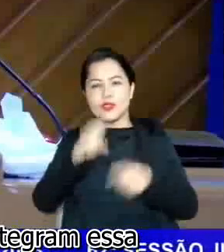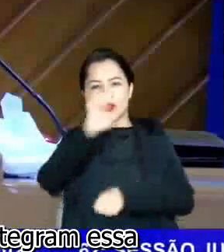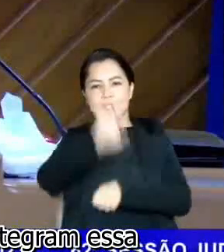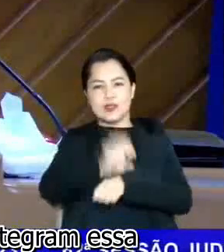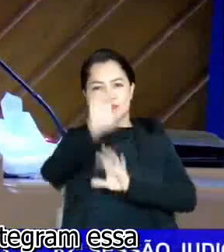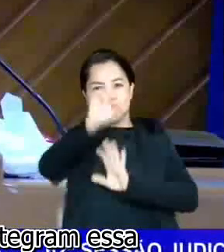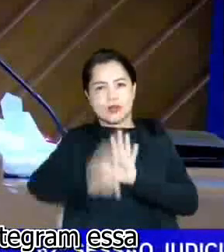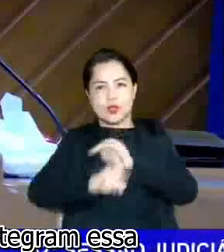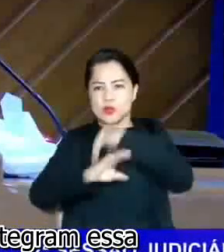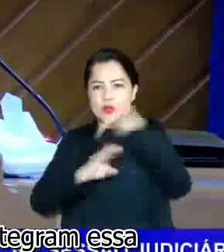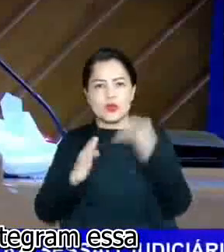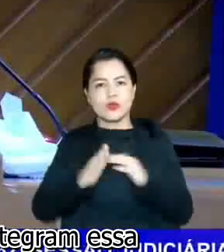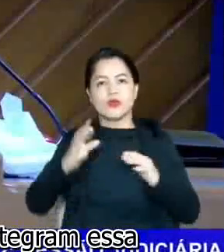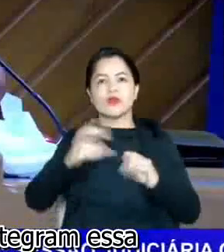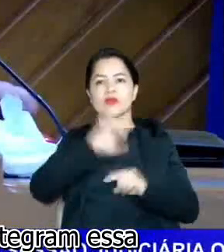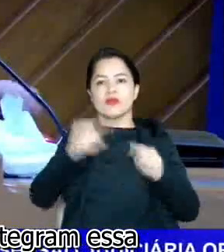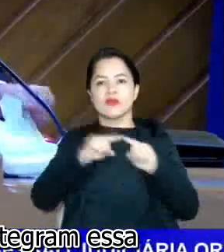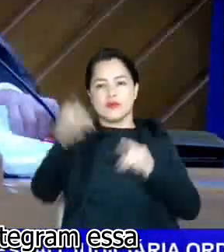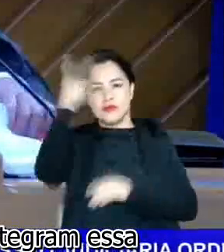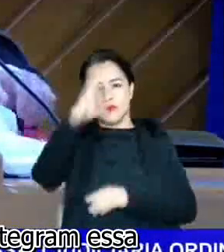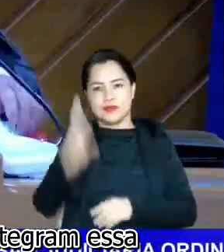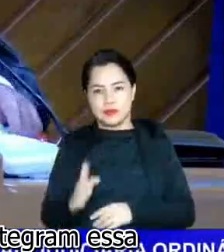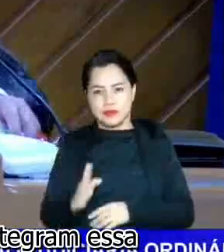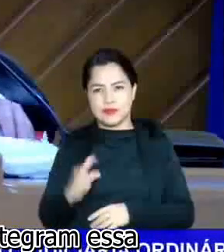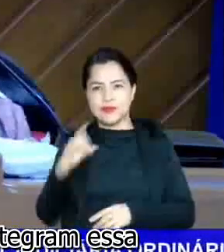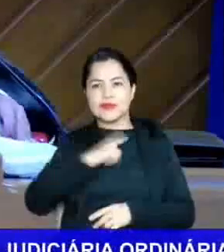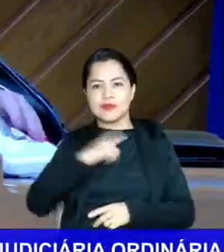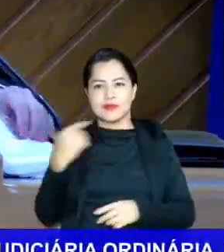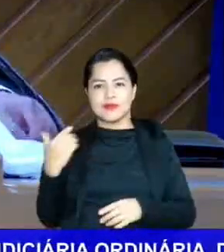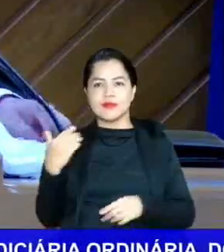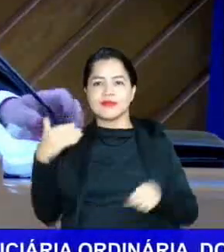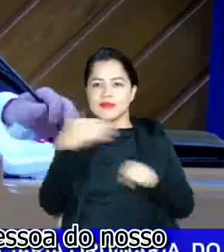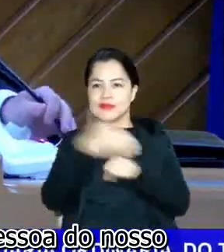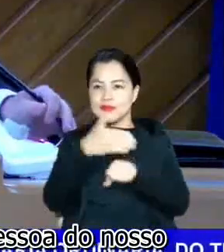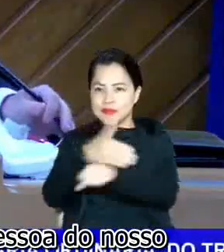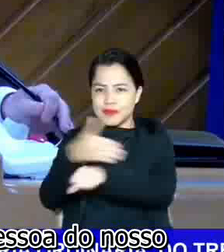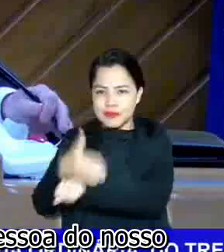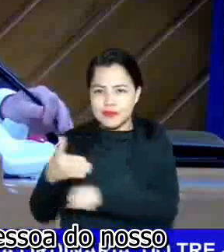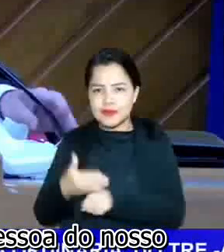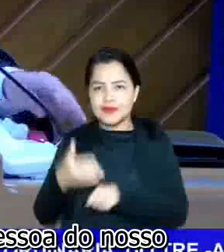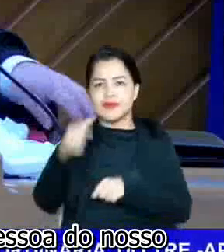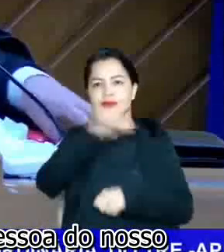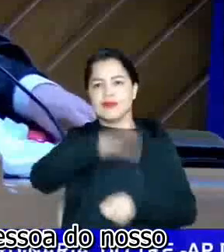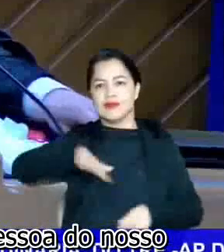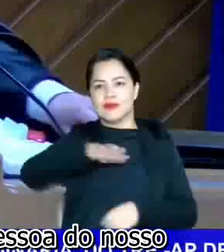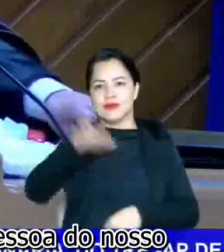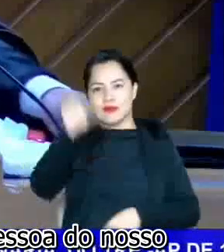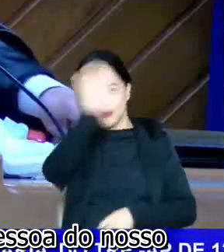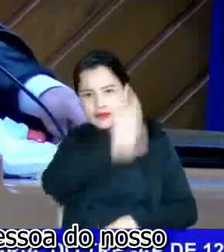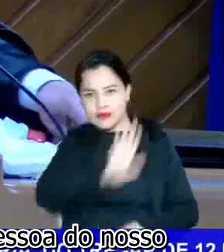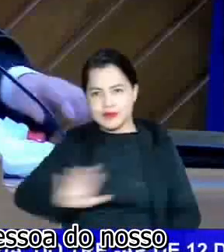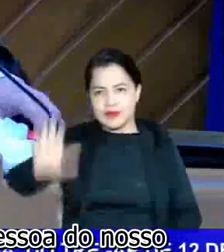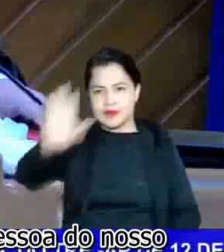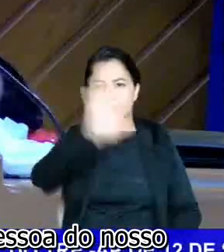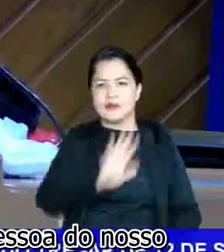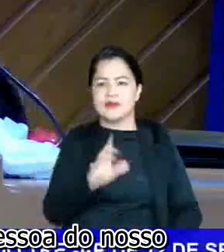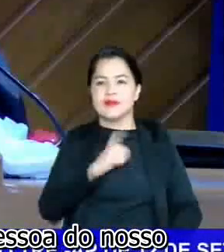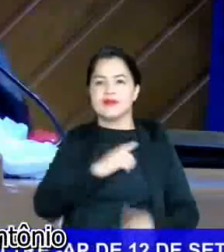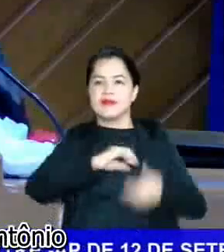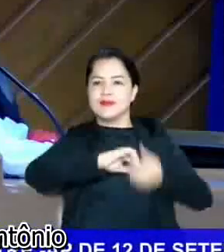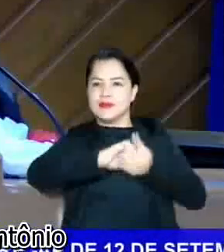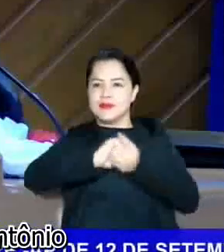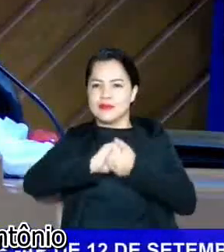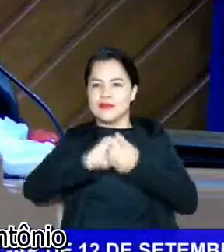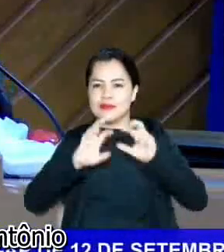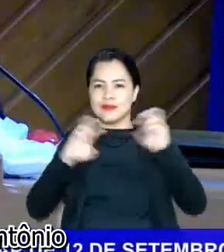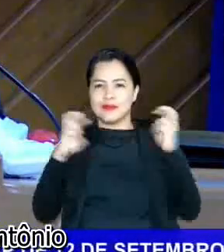Na tela, por o todos os desembargador brasileiros e João brasileiras Lages. que integram essa próspera nação. Quero saudar os eminentes pares, na